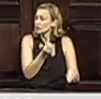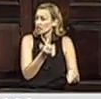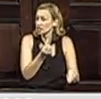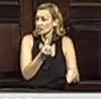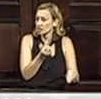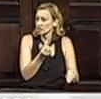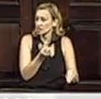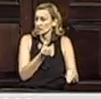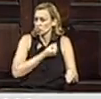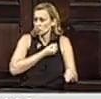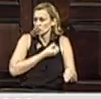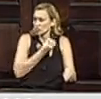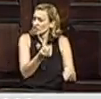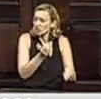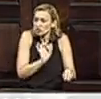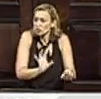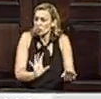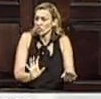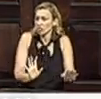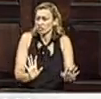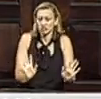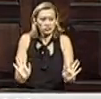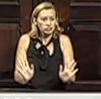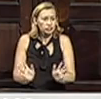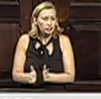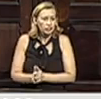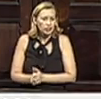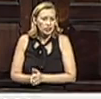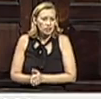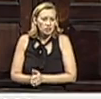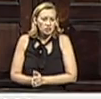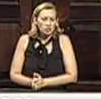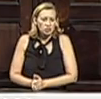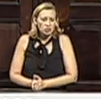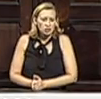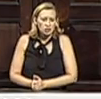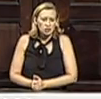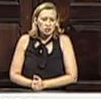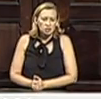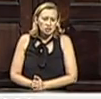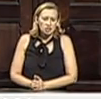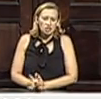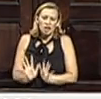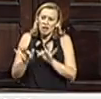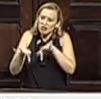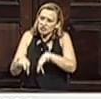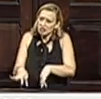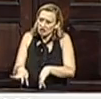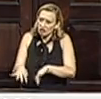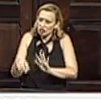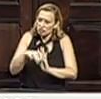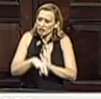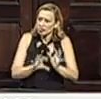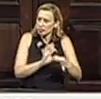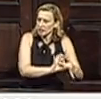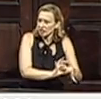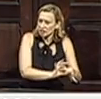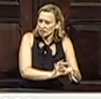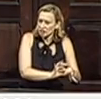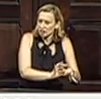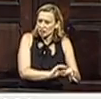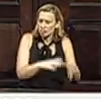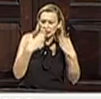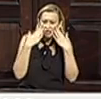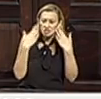dúvida. Pelo amor de Deus, nós estamos perdendo tempo. A parte final da emenda destacada pelo deputado Flávio Serafini